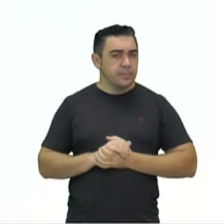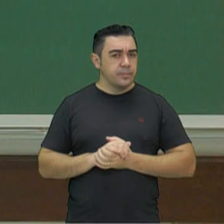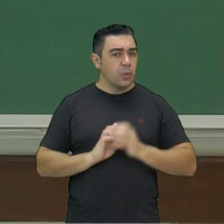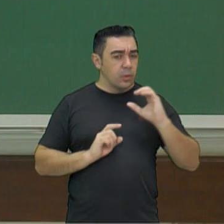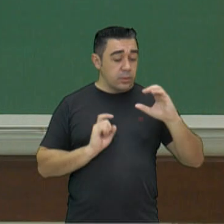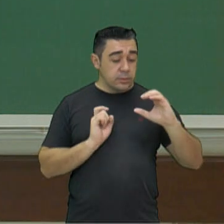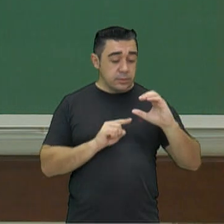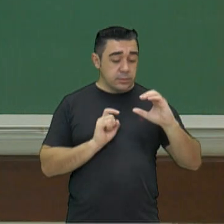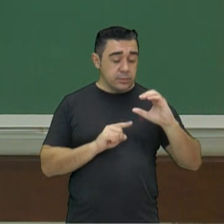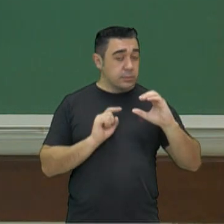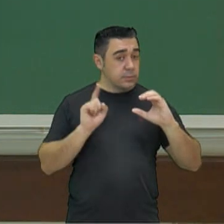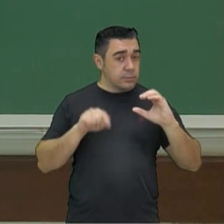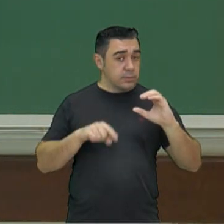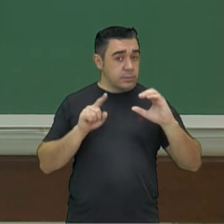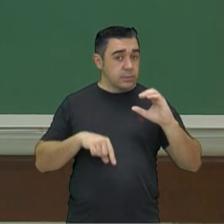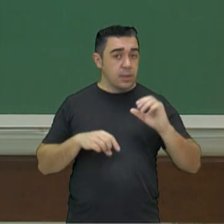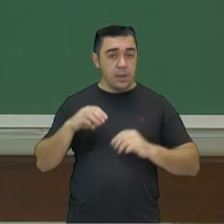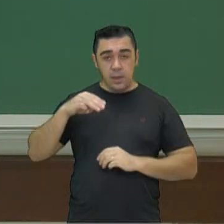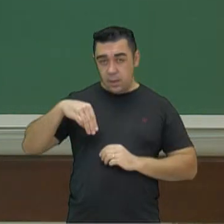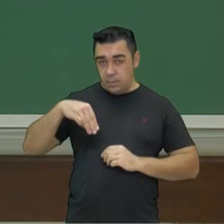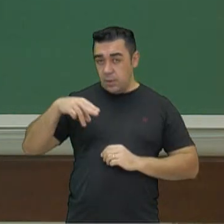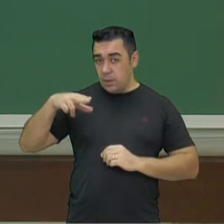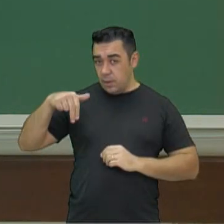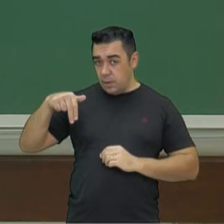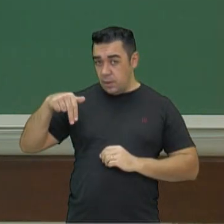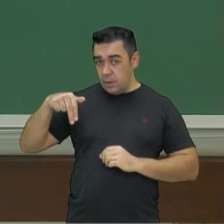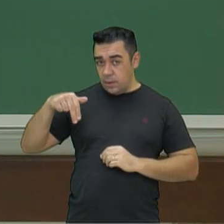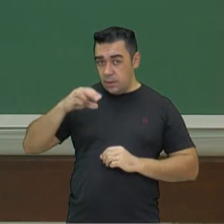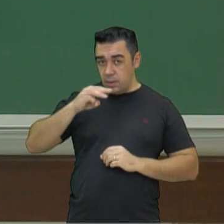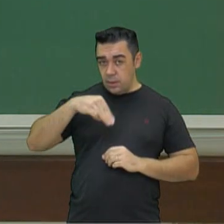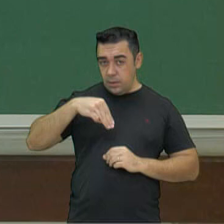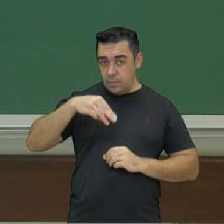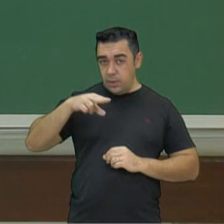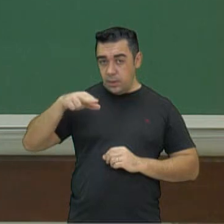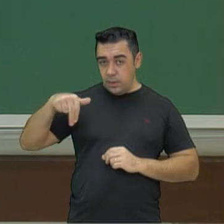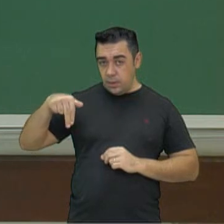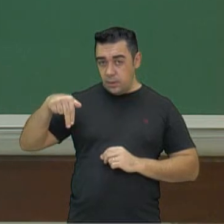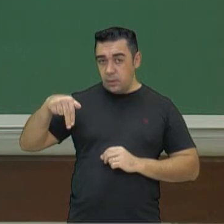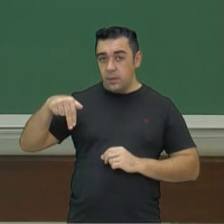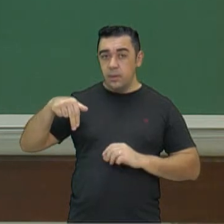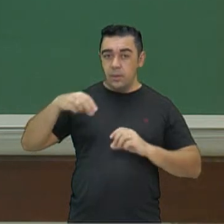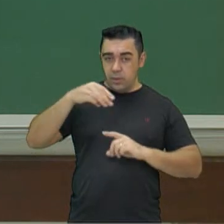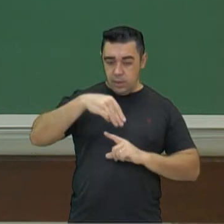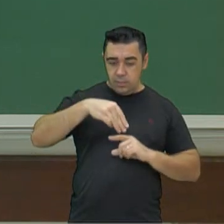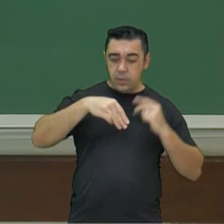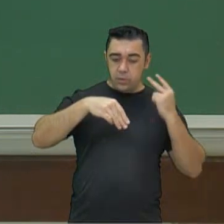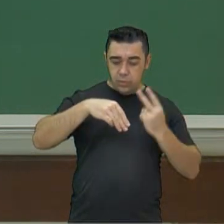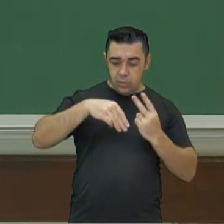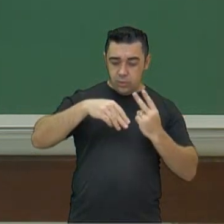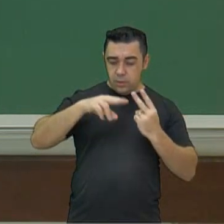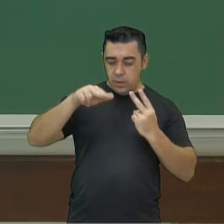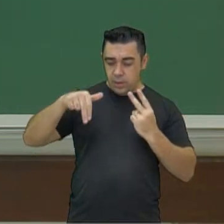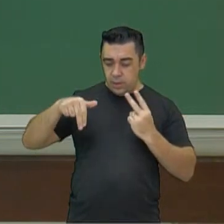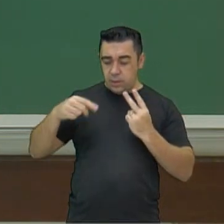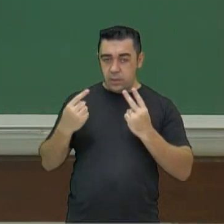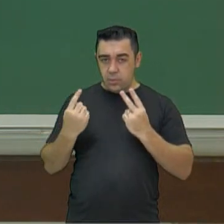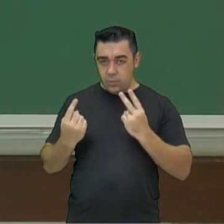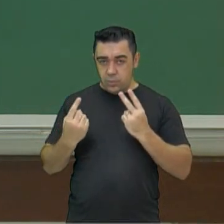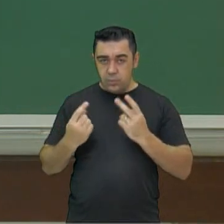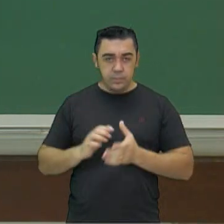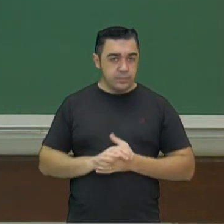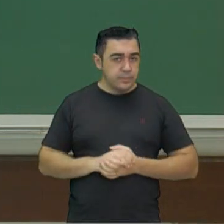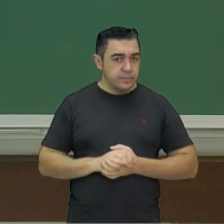do centro nós chamamos de M e N. Então, quer dizer que aqui o M vale 2 e o N vale 1.